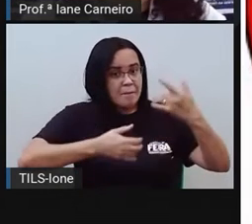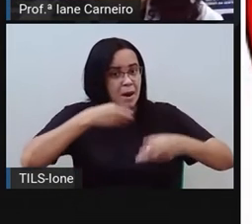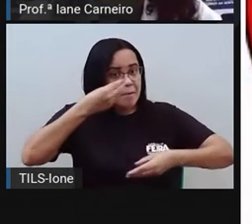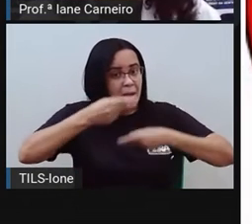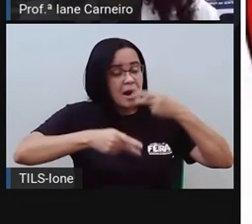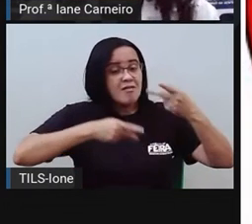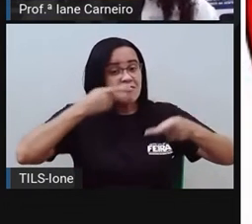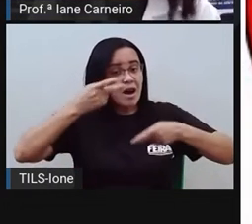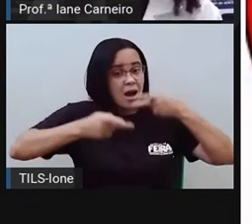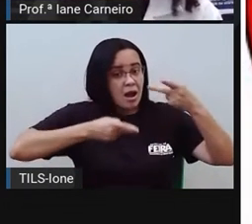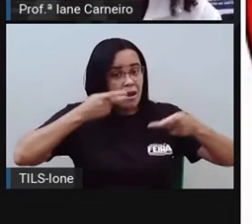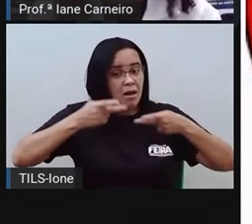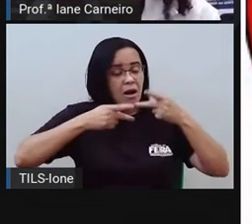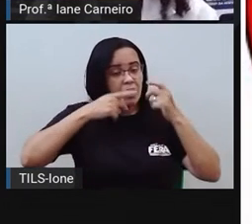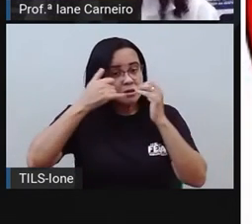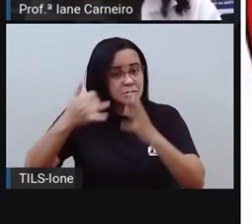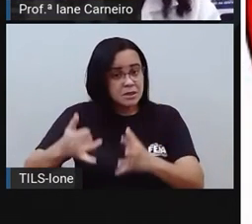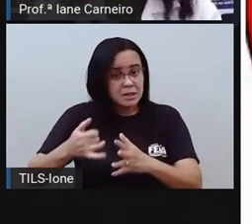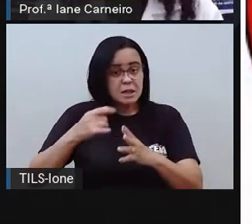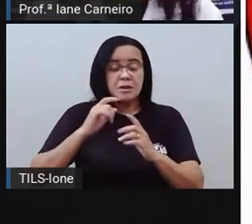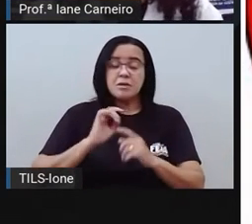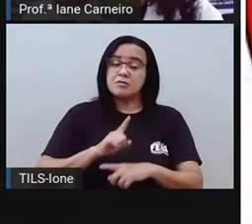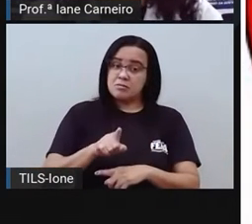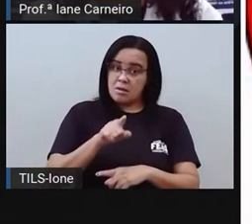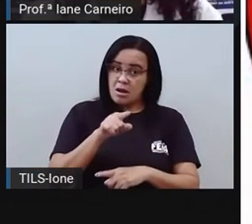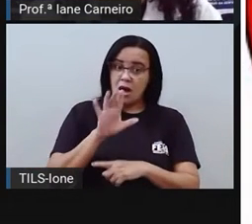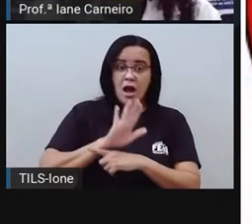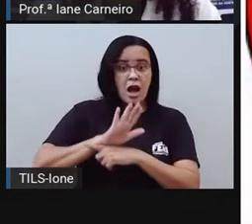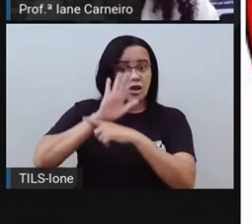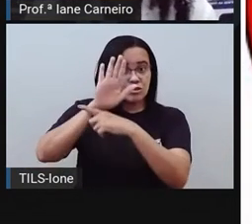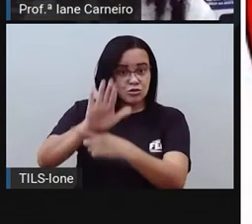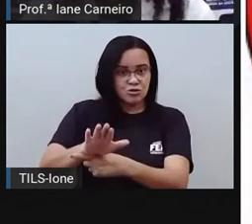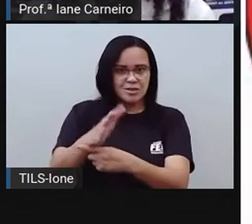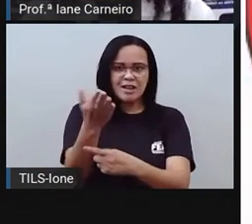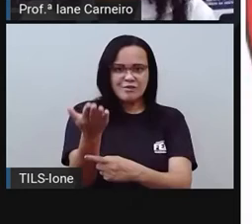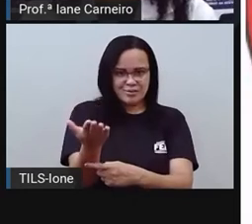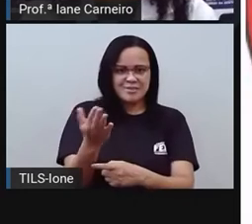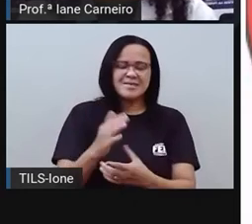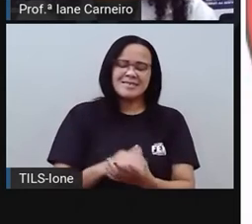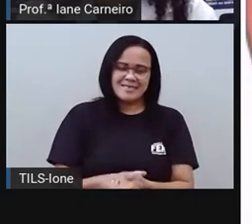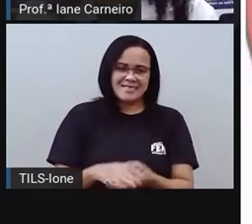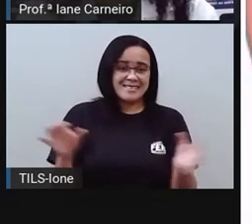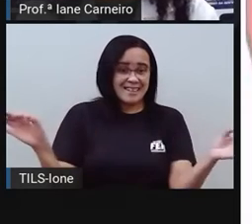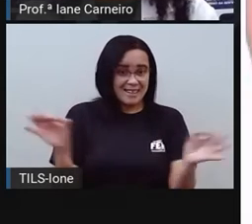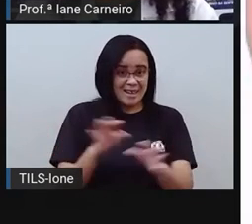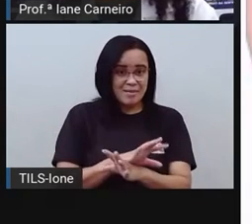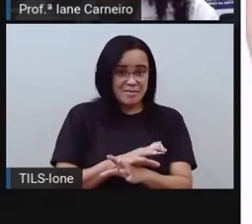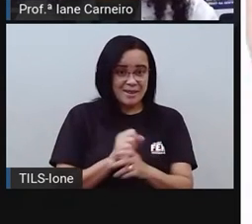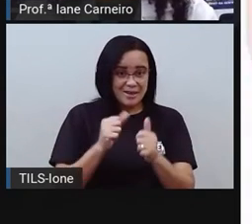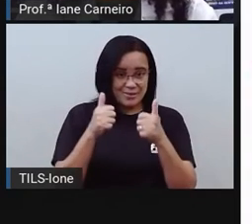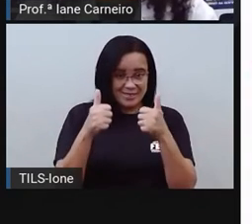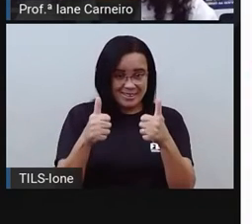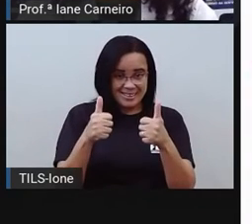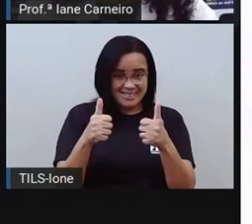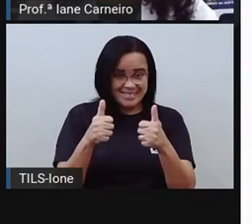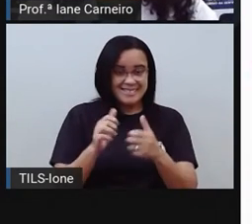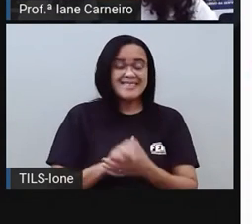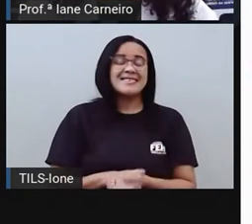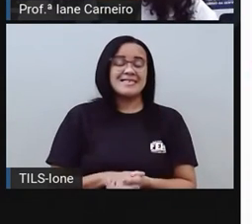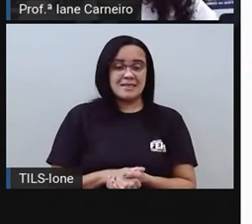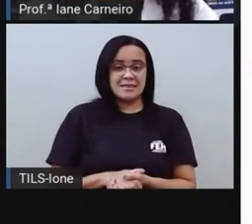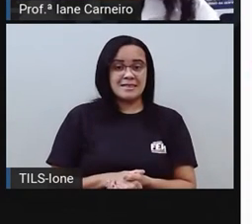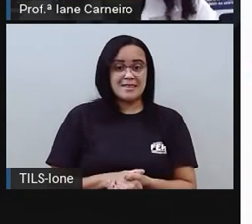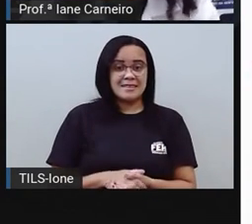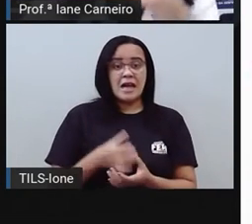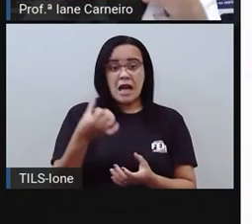você conversar, tá bom? Para lhe ajudar a resolver isso, tá certo? Outra coisa, ó, que coisa